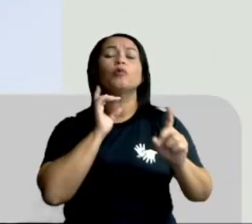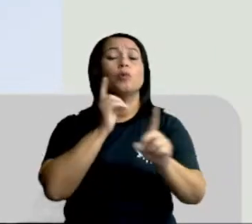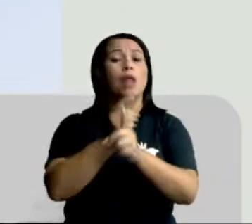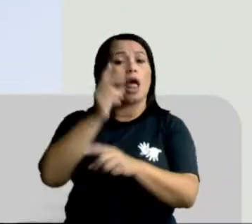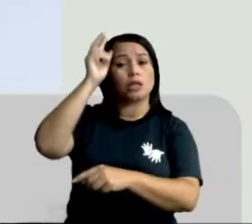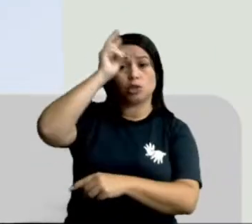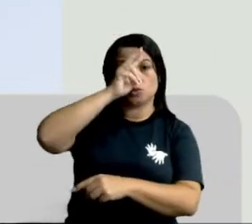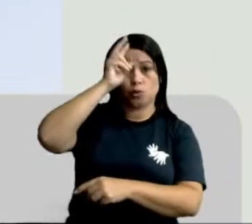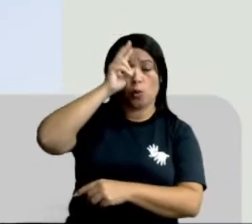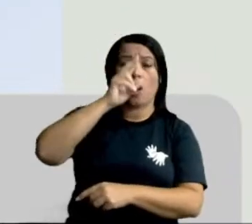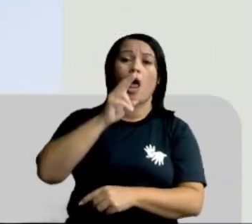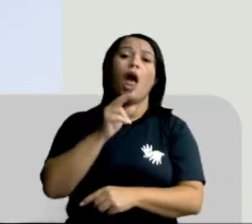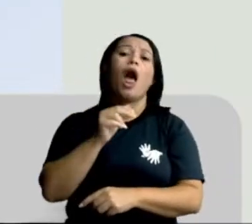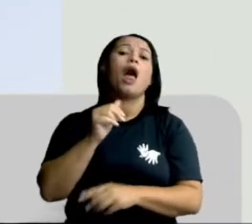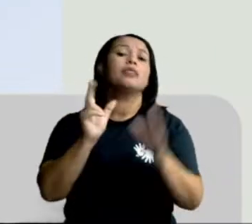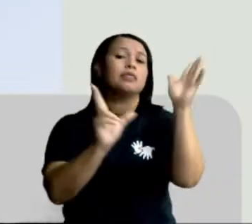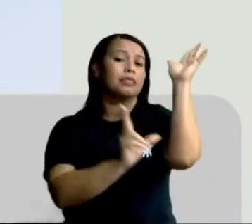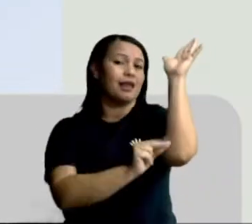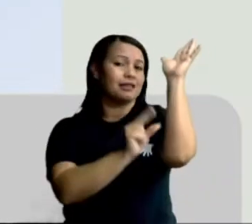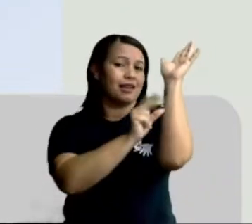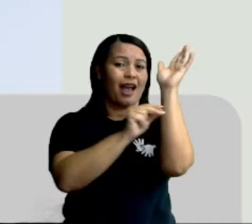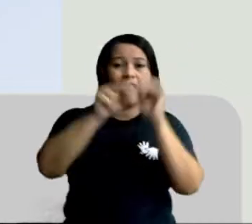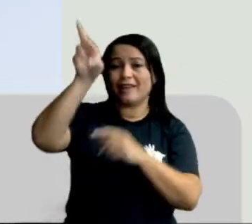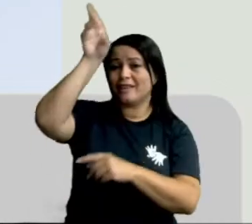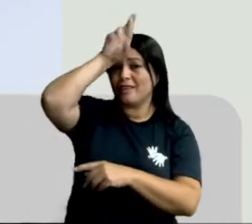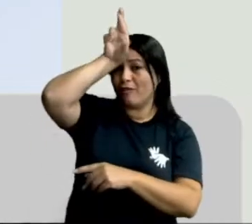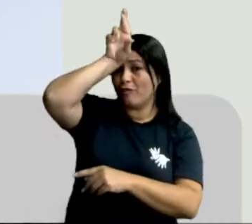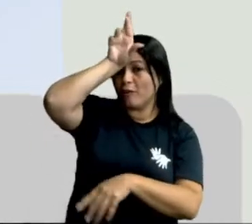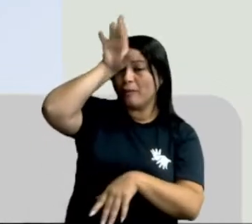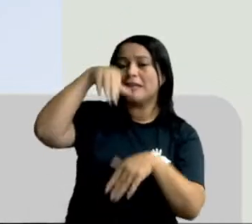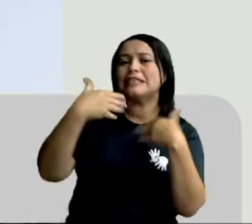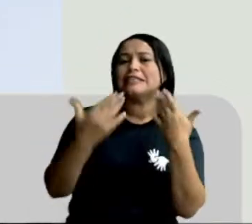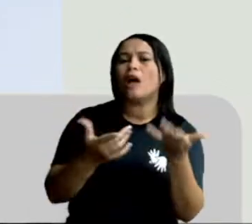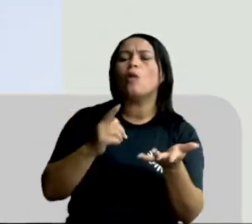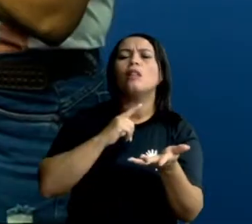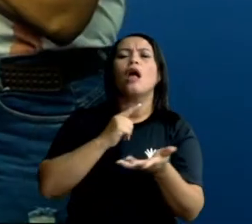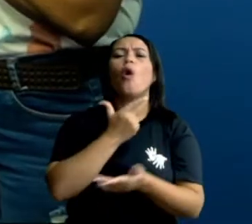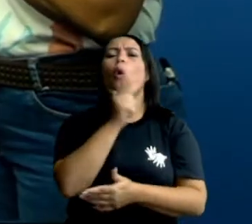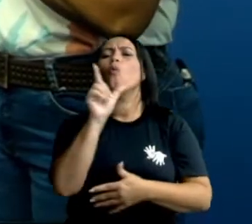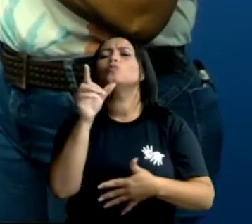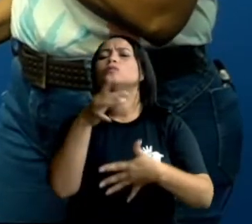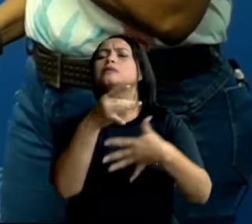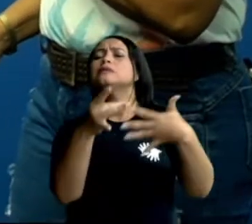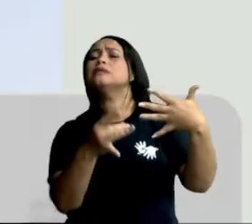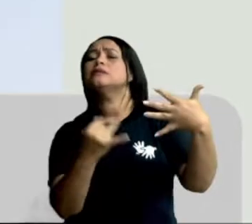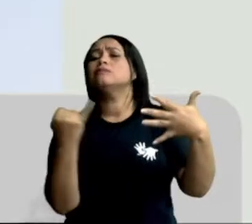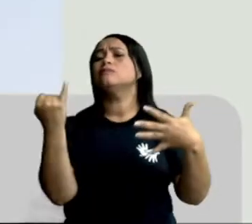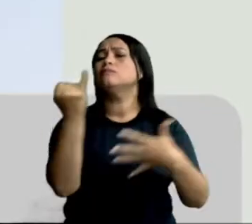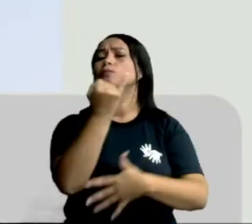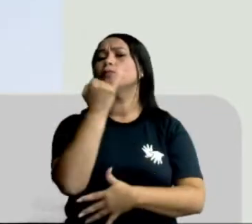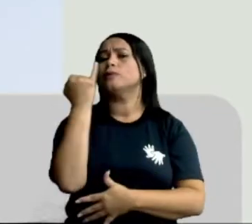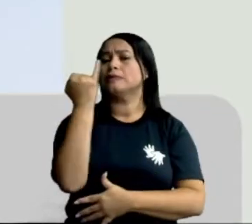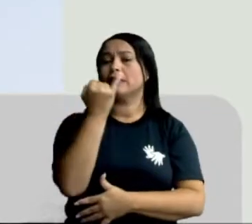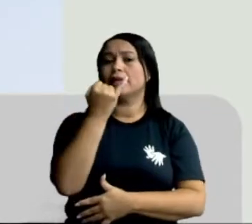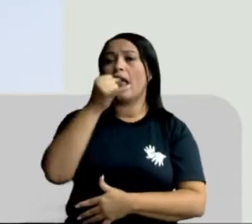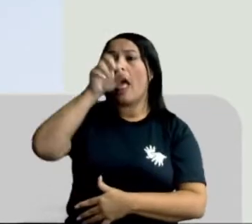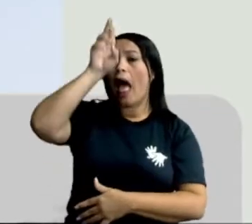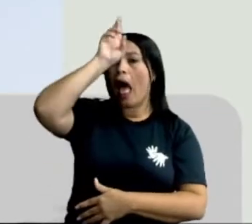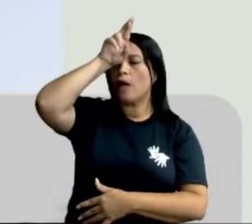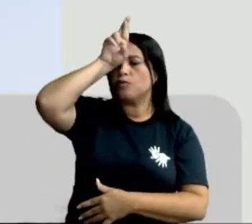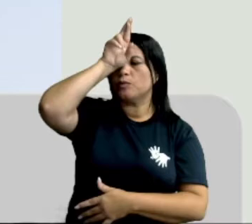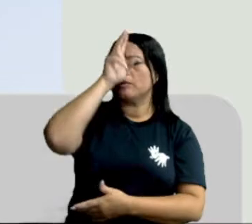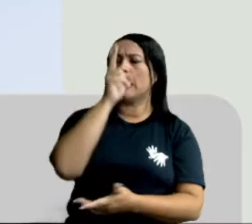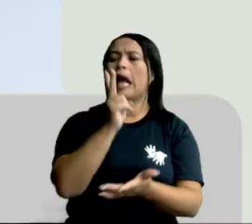a história da cigarra e da formiga. E outro detalhe importante, as formigas